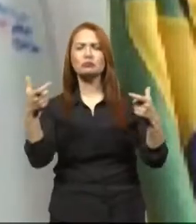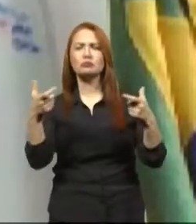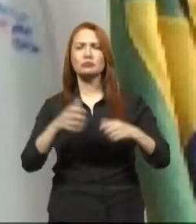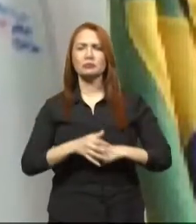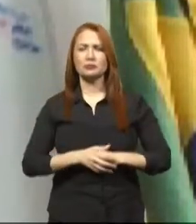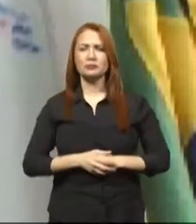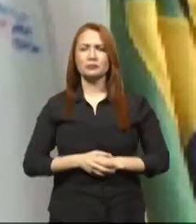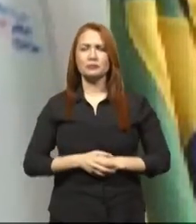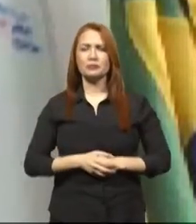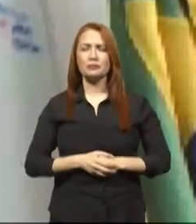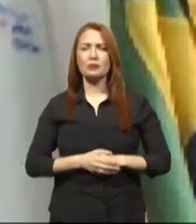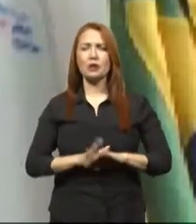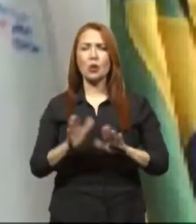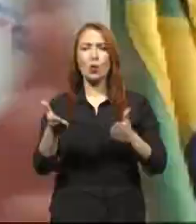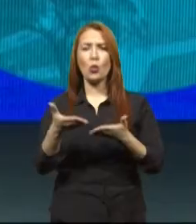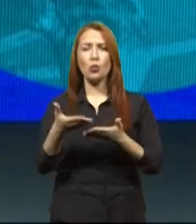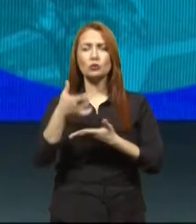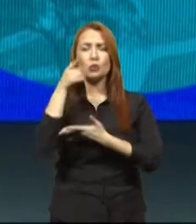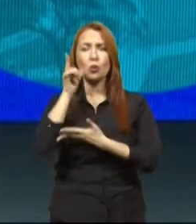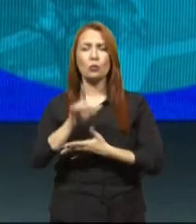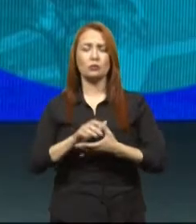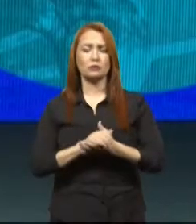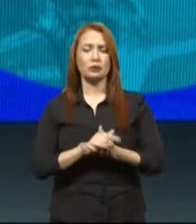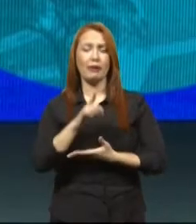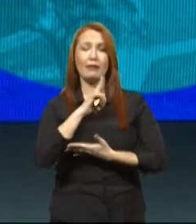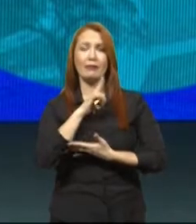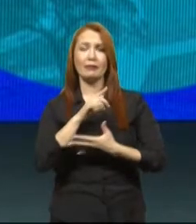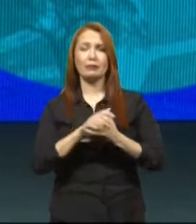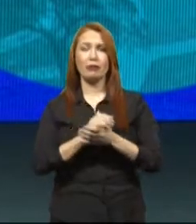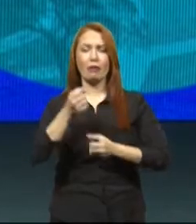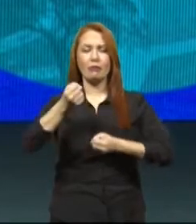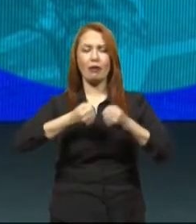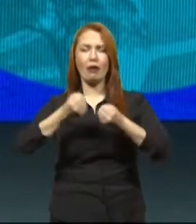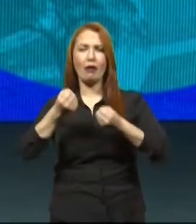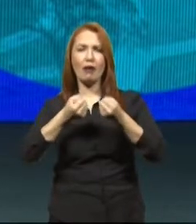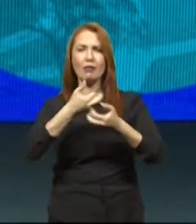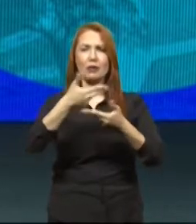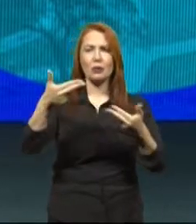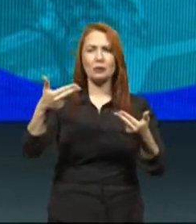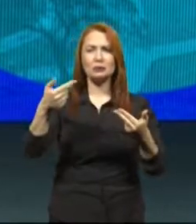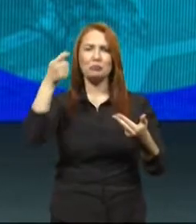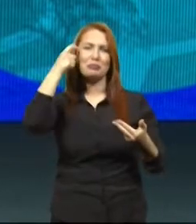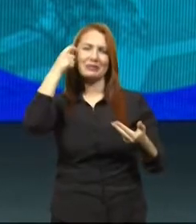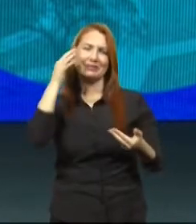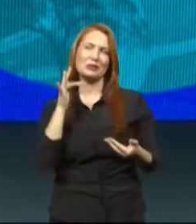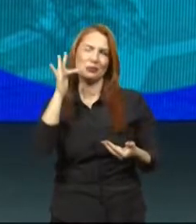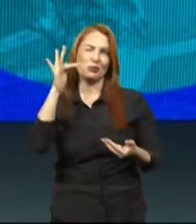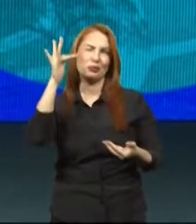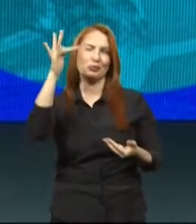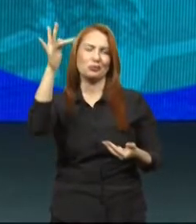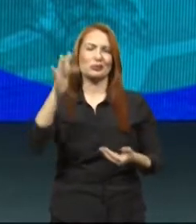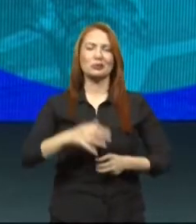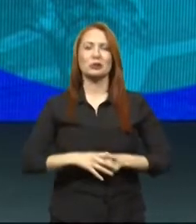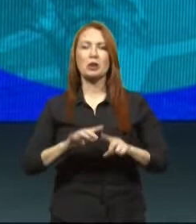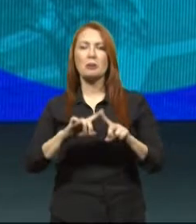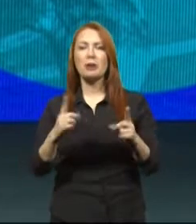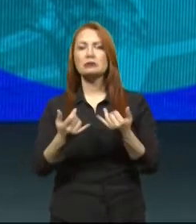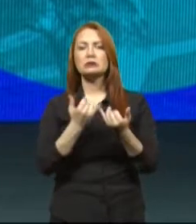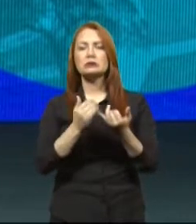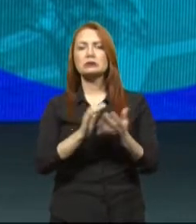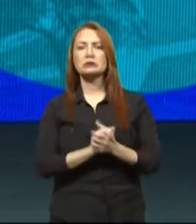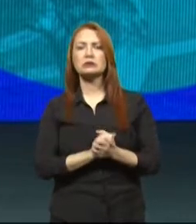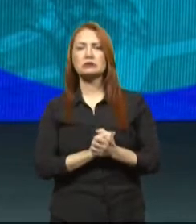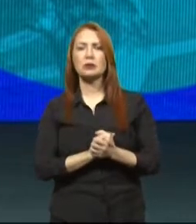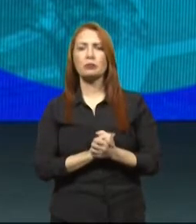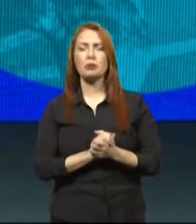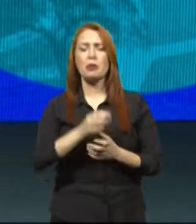baixíssimas, onde você consegue operar desde carros autônomos, aí pensando num futuro mais um pouco maior, mas uma medicina, uma